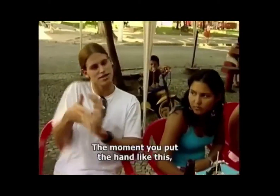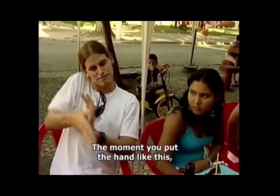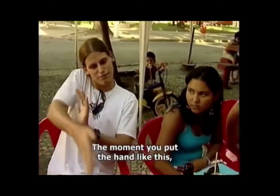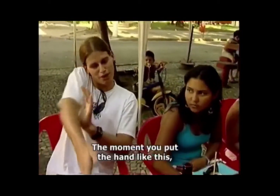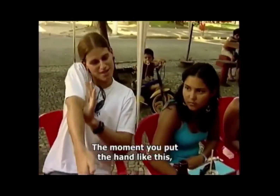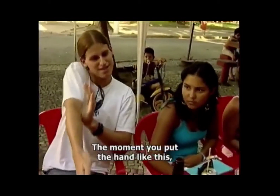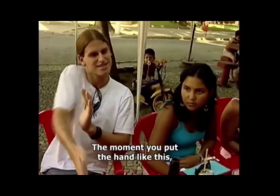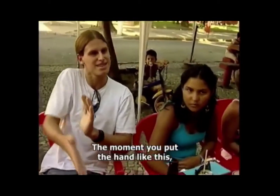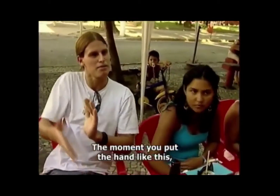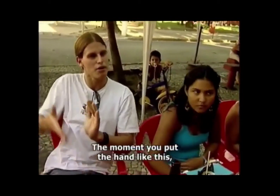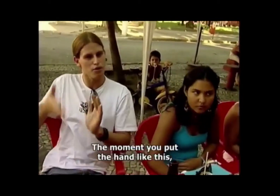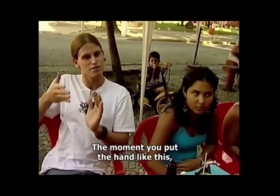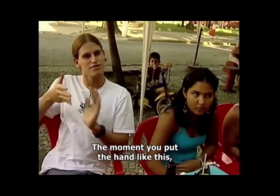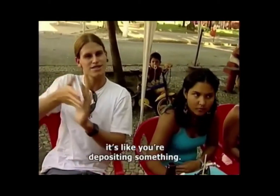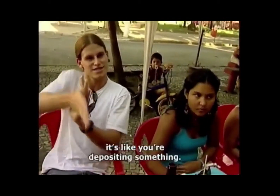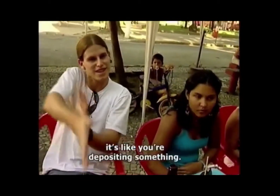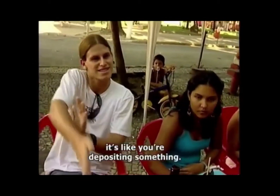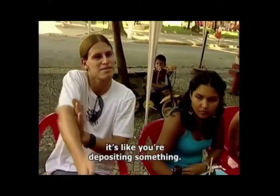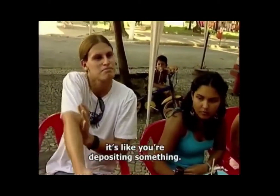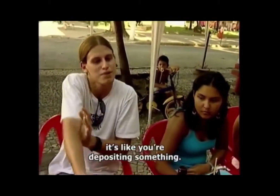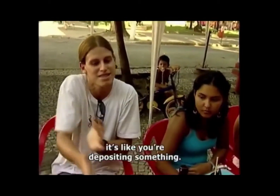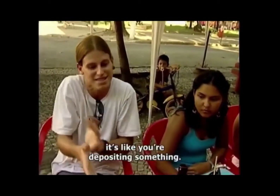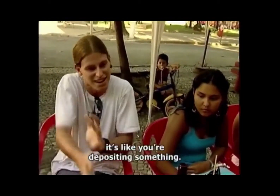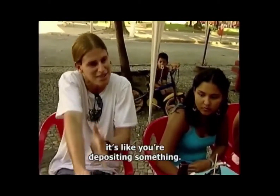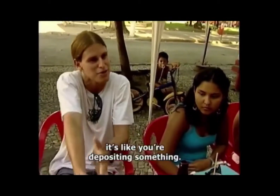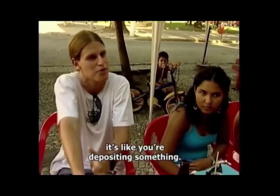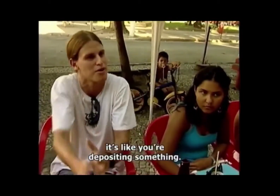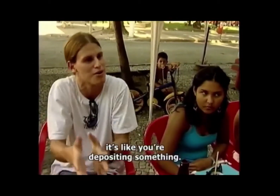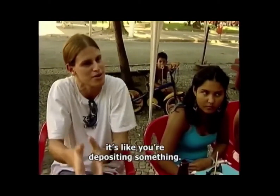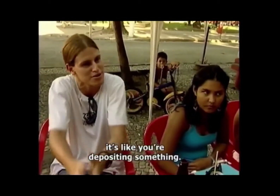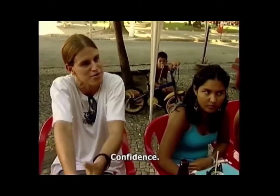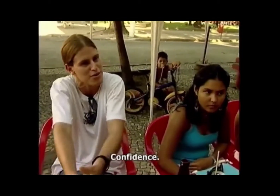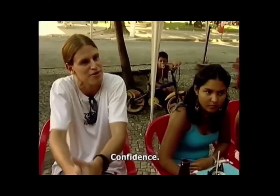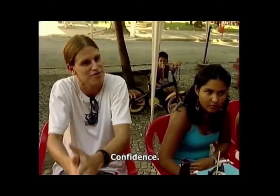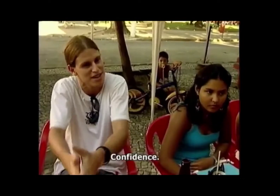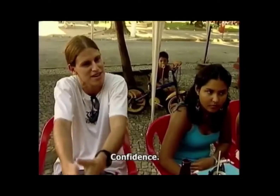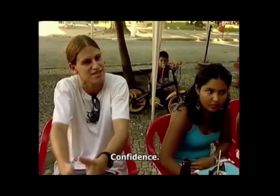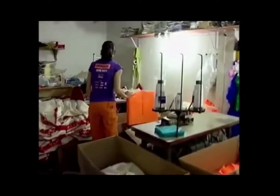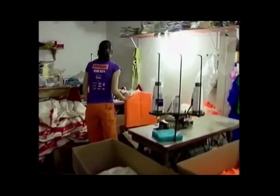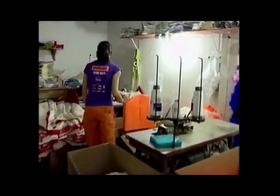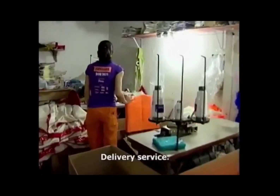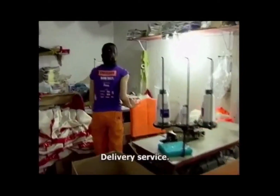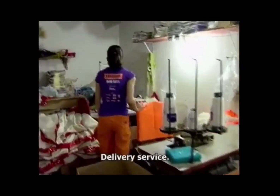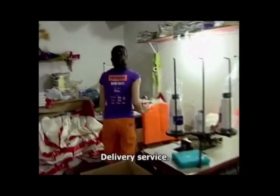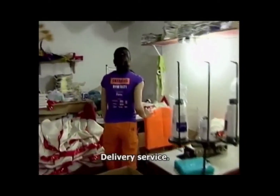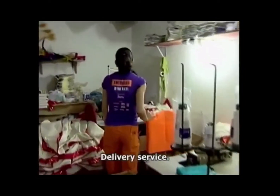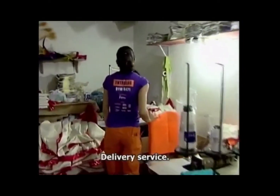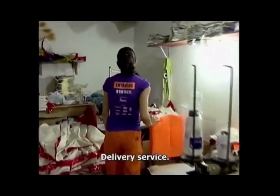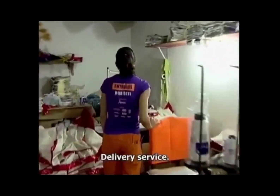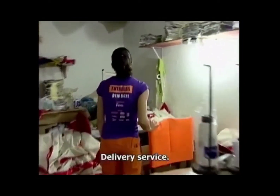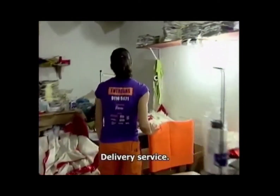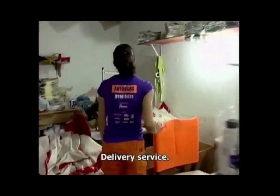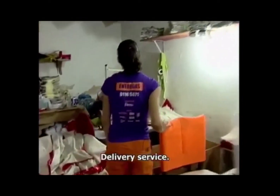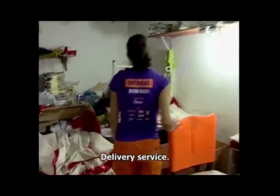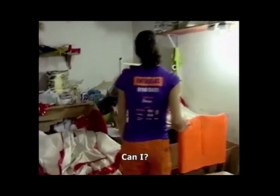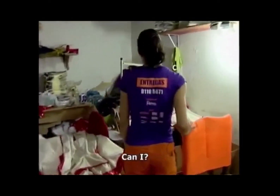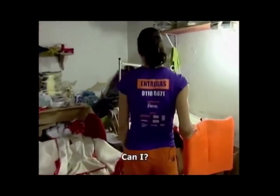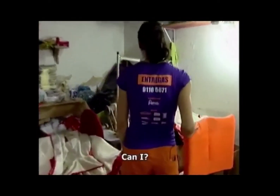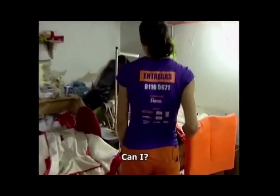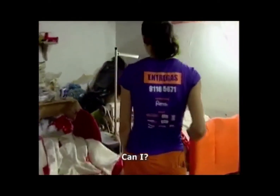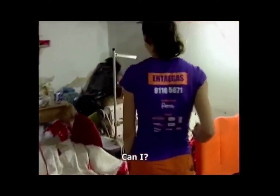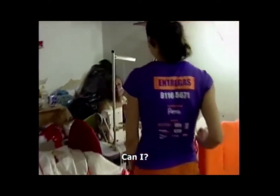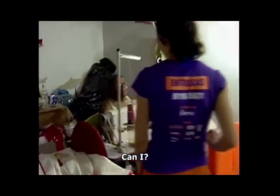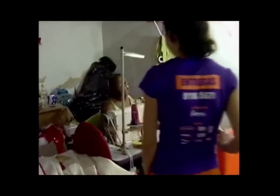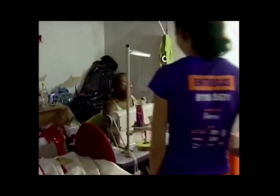Sincronia. Na hora que você bota assim a mão, como se você estivesse depositando alguma coisa, alguma confiança. Eu vim te fazer uma entrega.